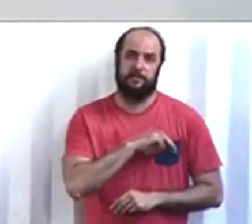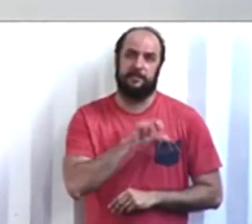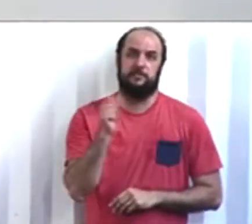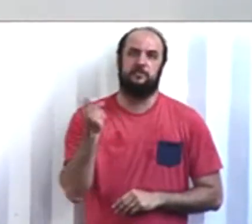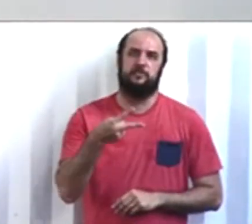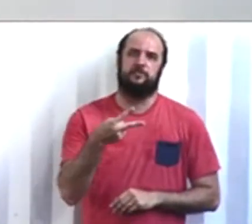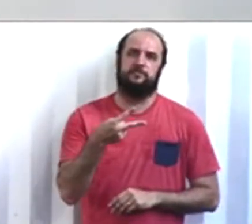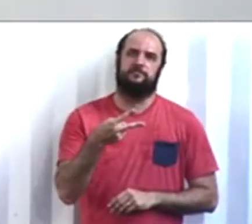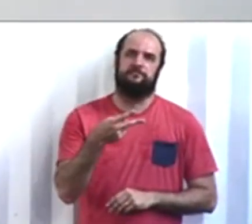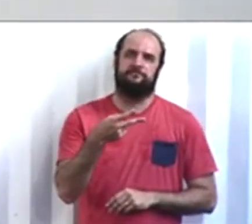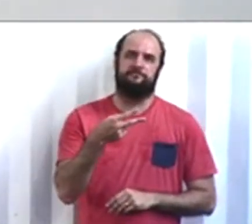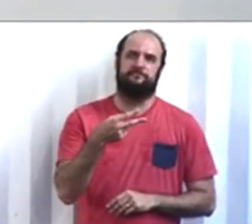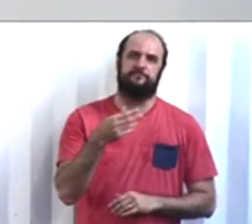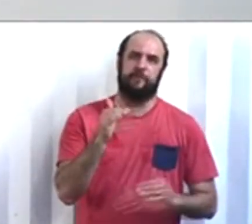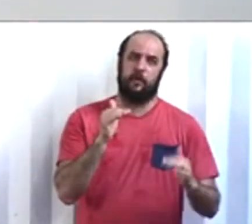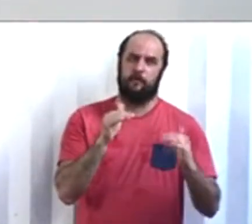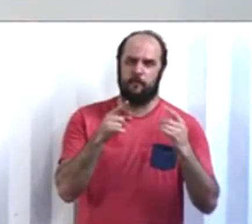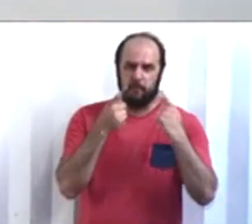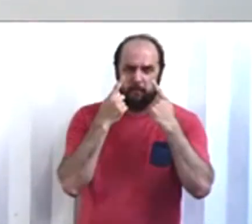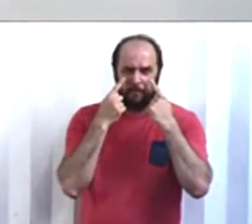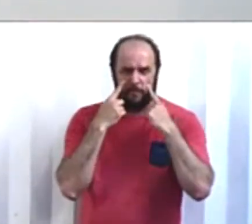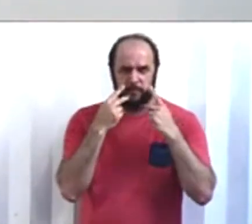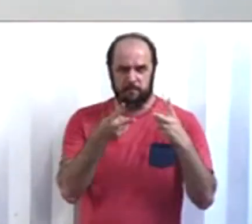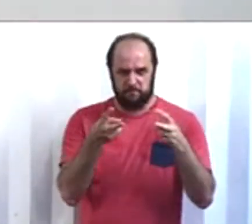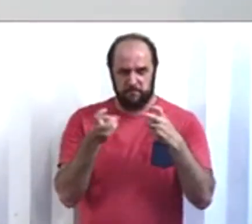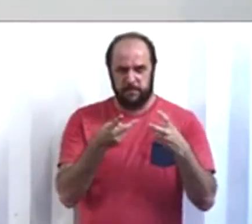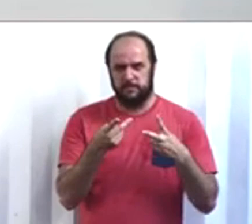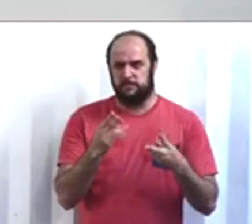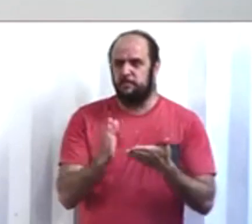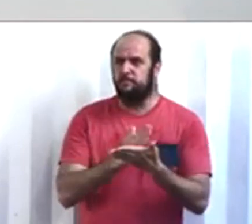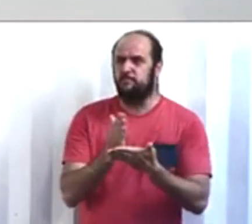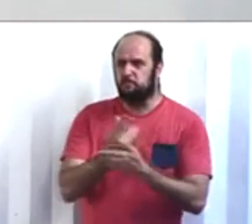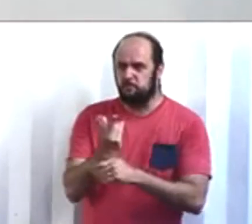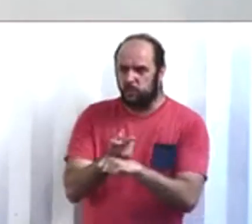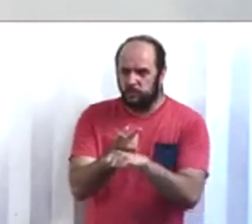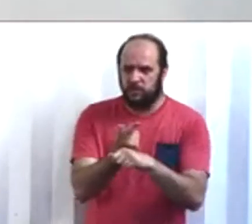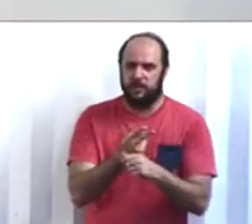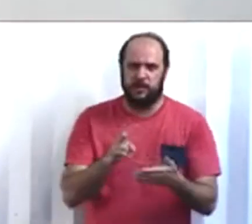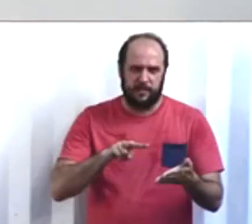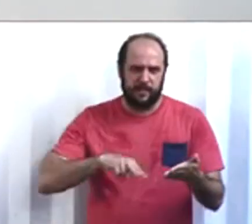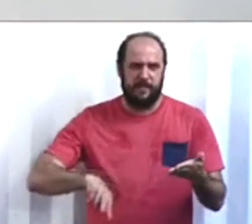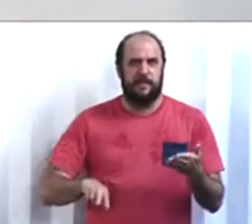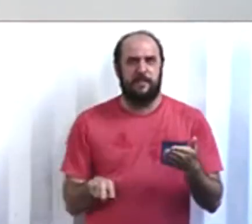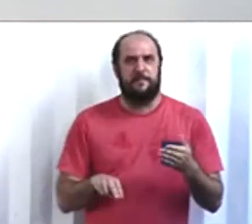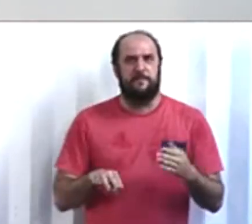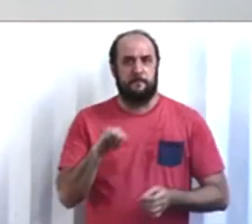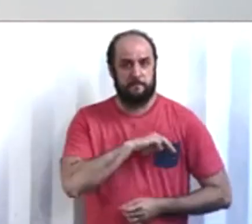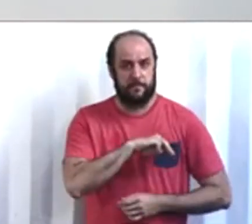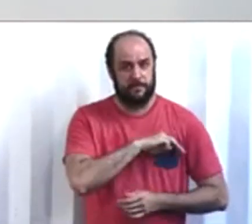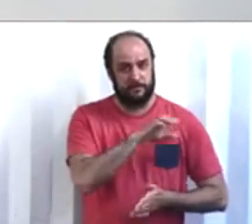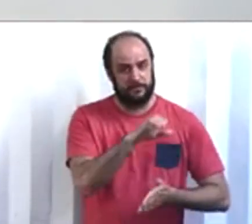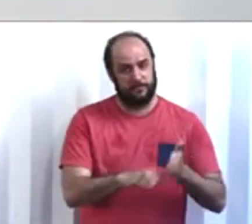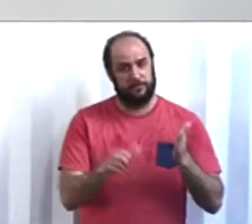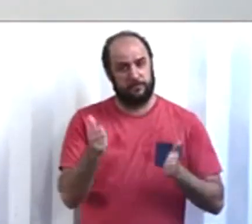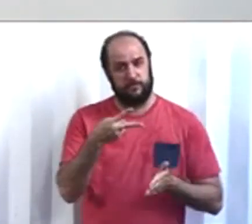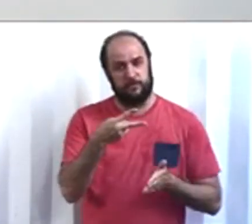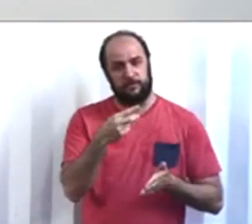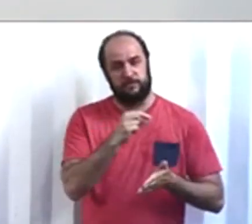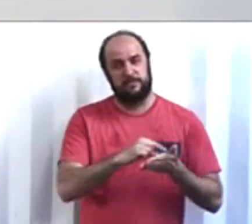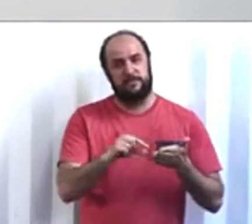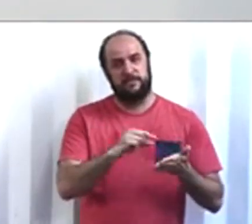essa passagem. Se você estiver com a sua Bíblia à mão, veja o que está em Mateus capítulo 12, os